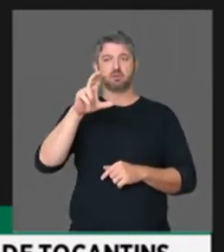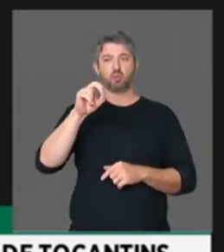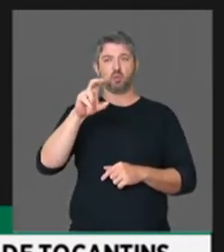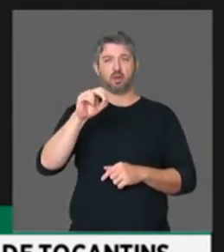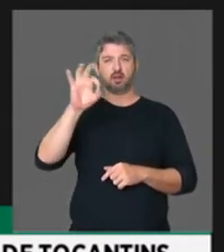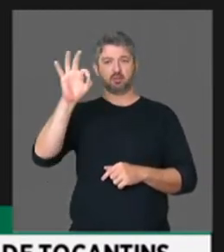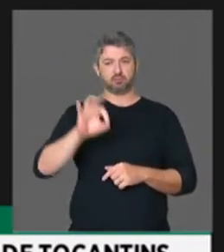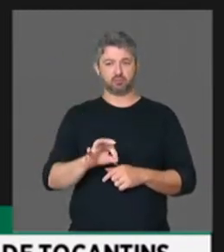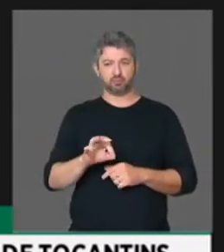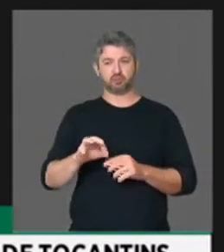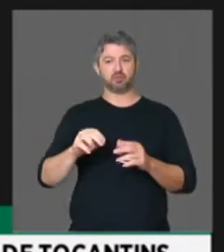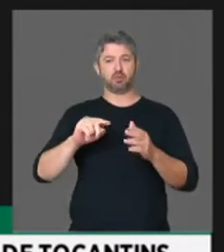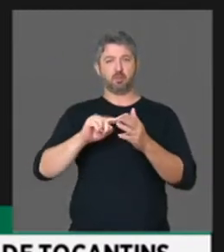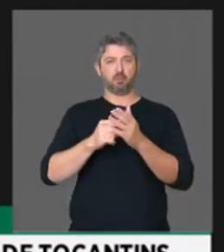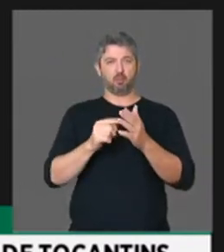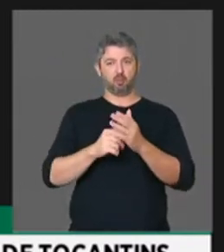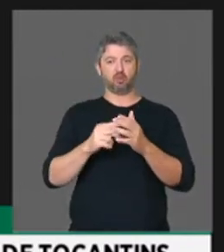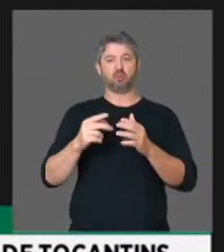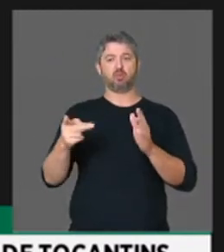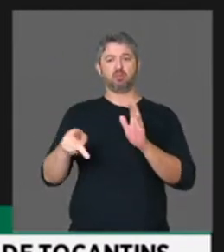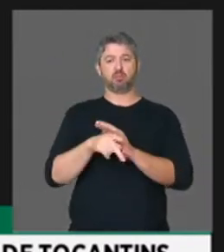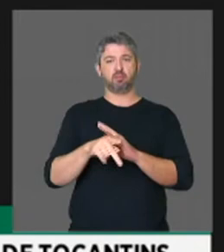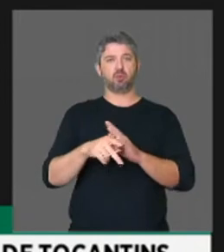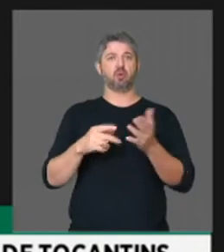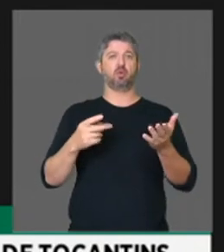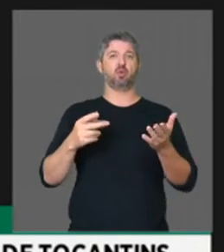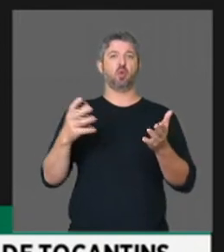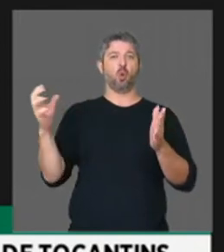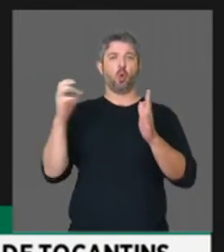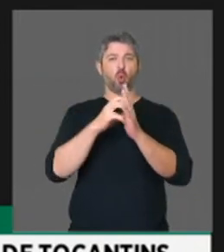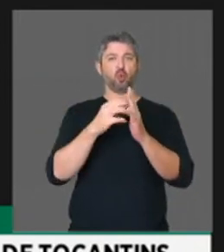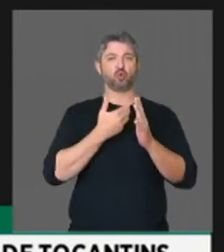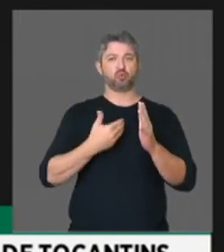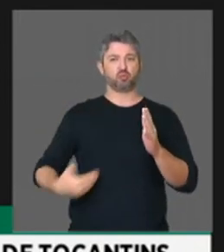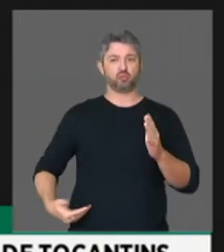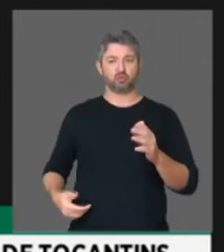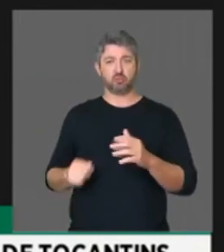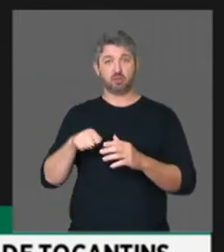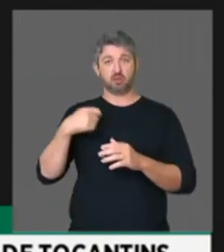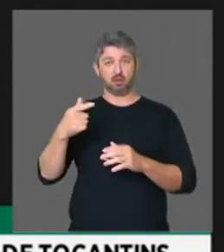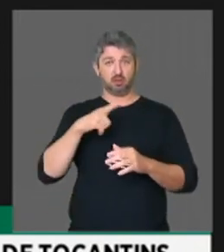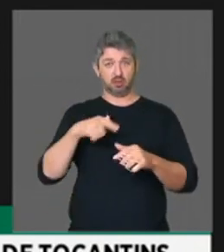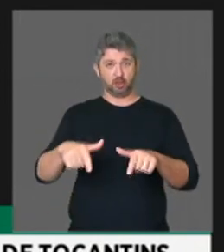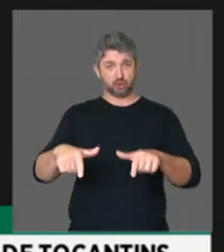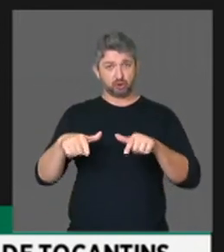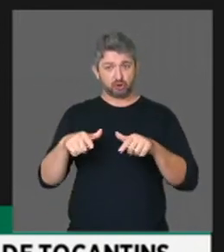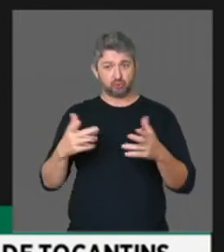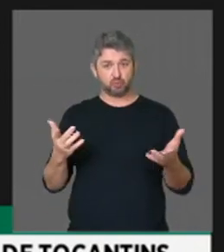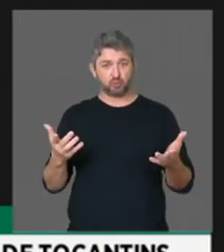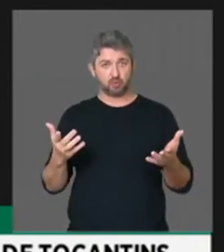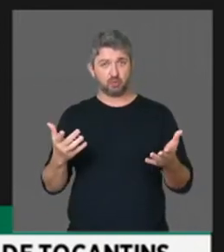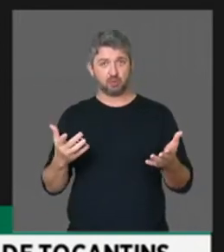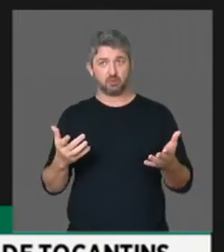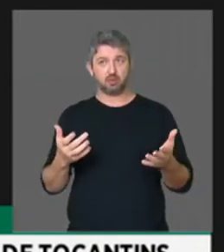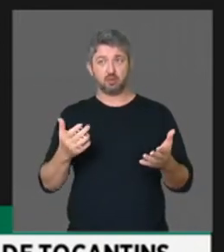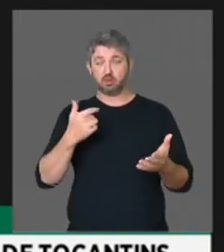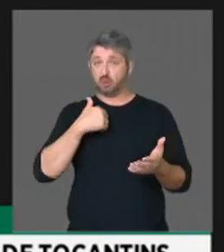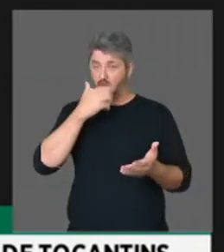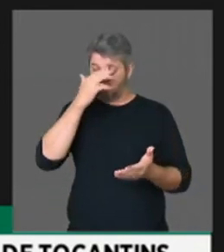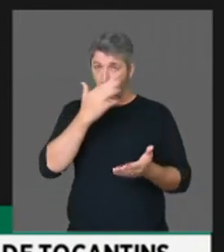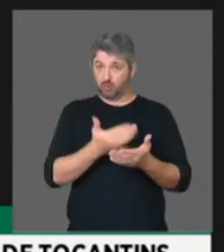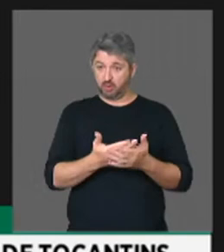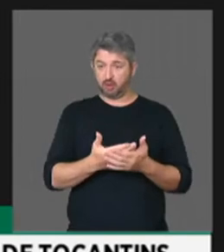50% dos pontos válidos em concurso público, aqueles que tivessem esse título. A gente acredita que